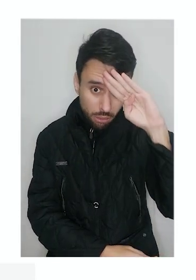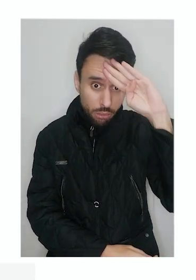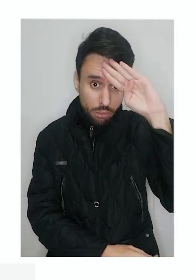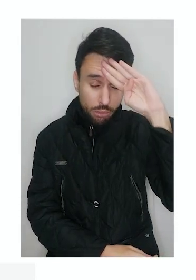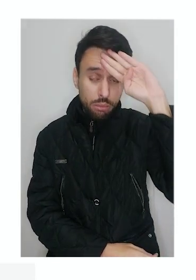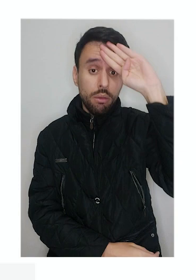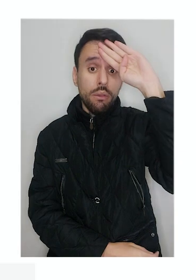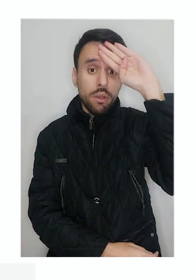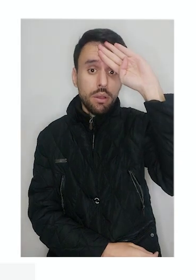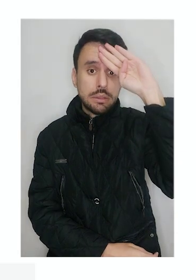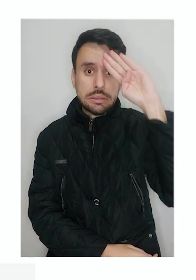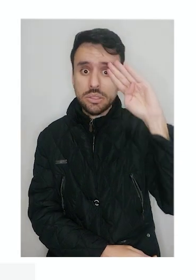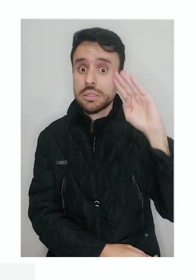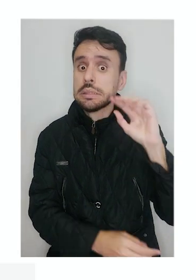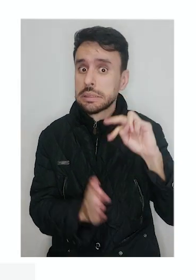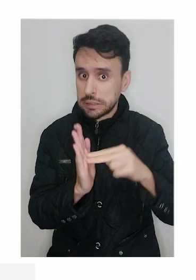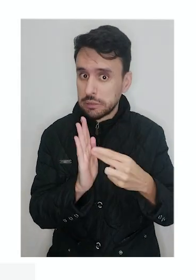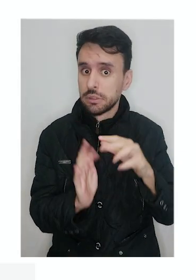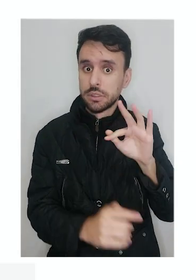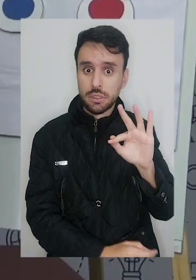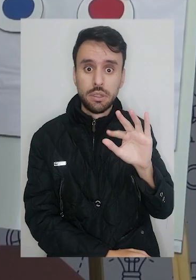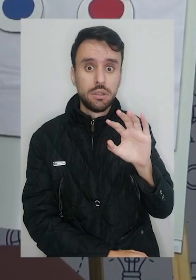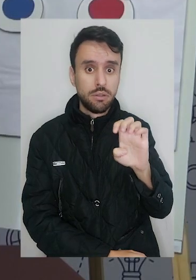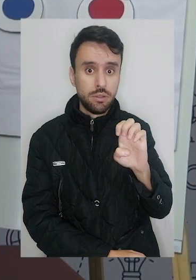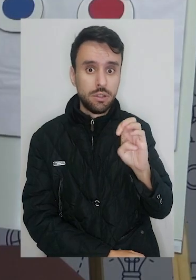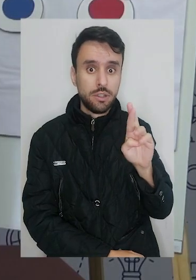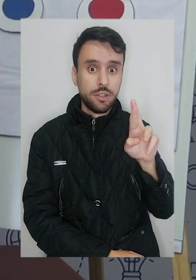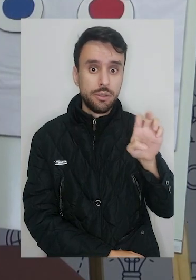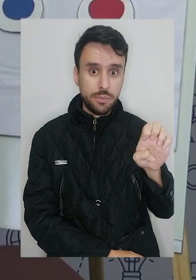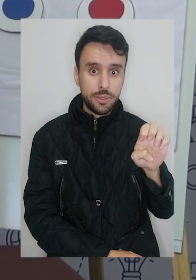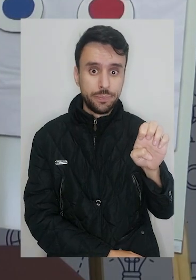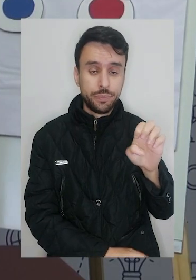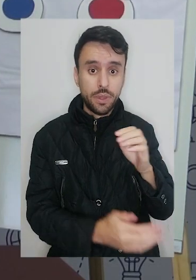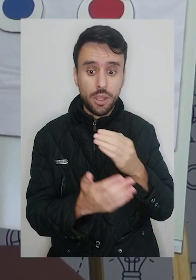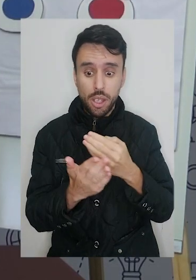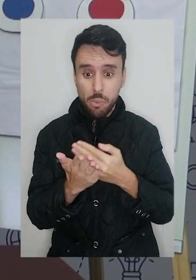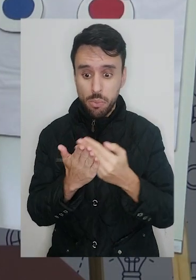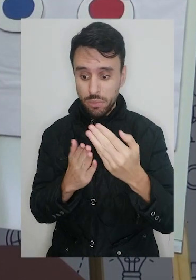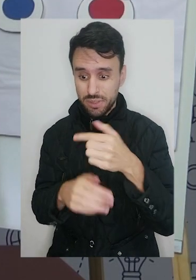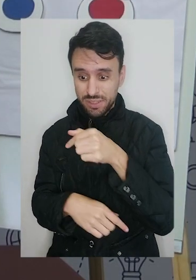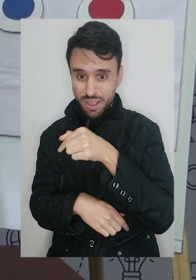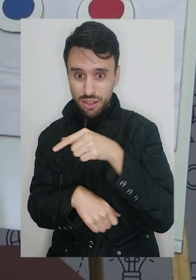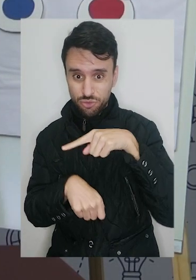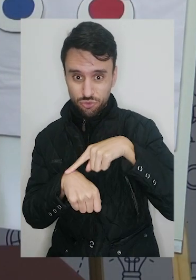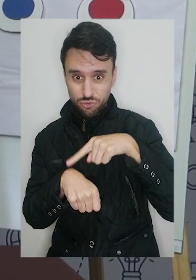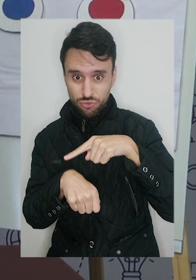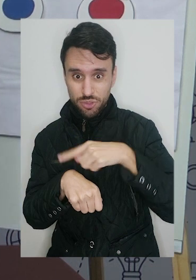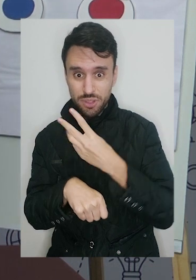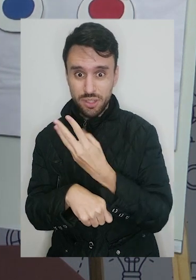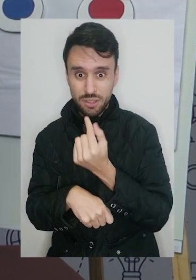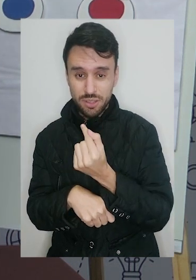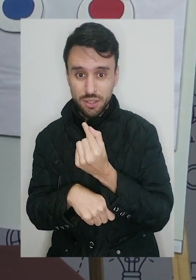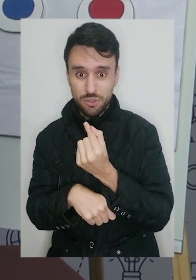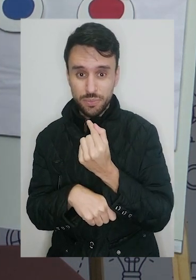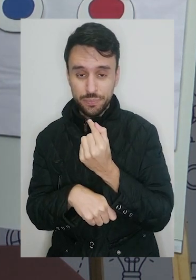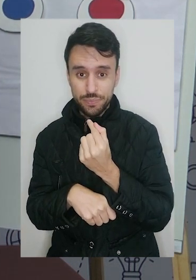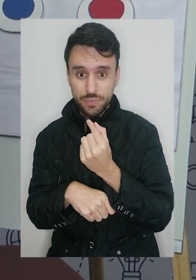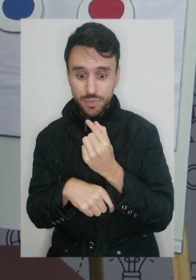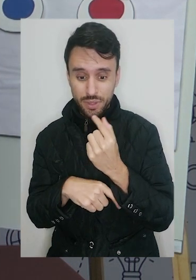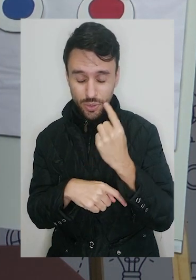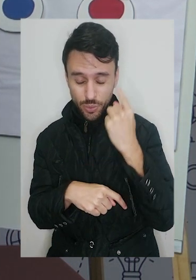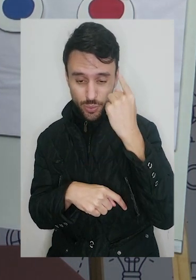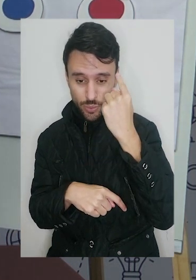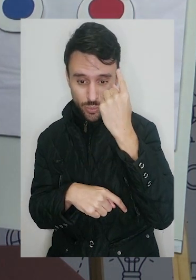Ana está com febre? Olha só, às 7 horas ela estava com 37. E uma hora